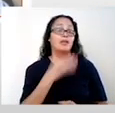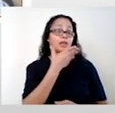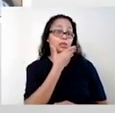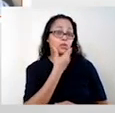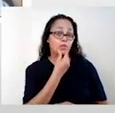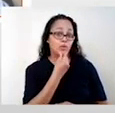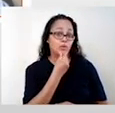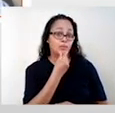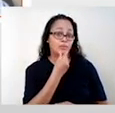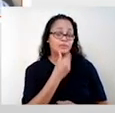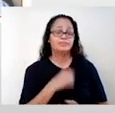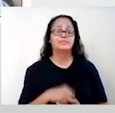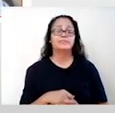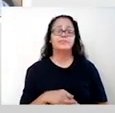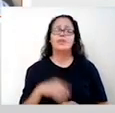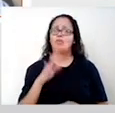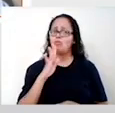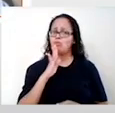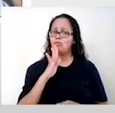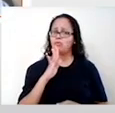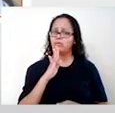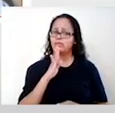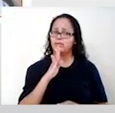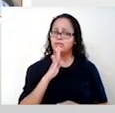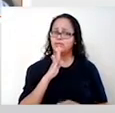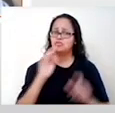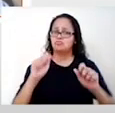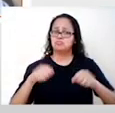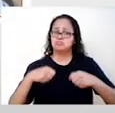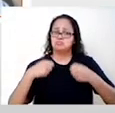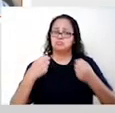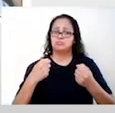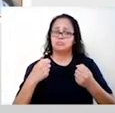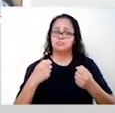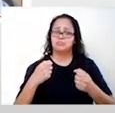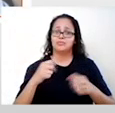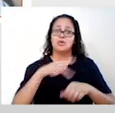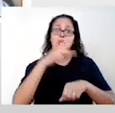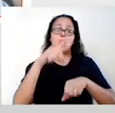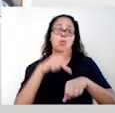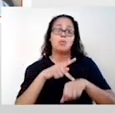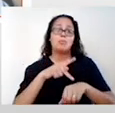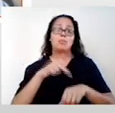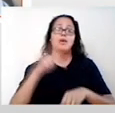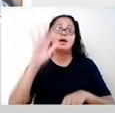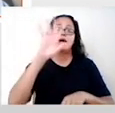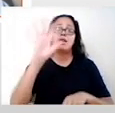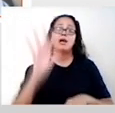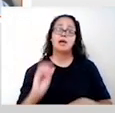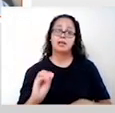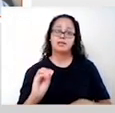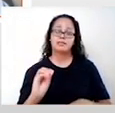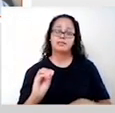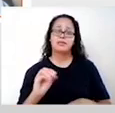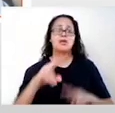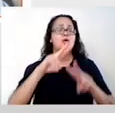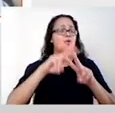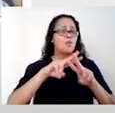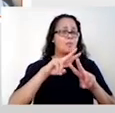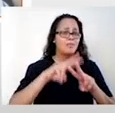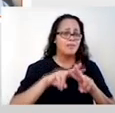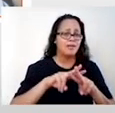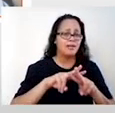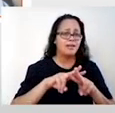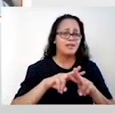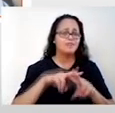Ele é super reconhecido como um grande militante na África do Sul. Ele foi presidente, ele tinha ficado preso durante